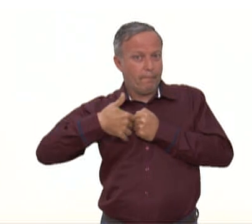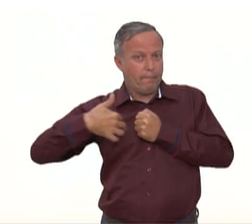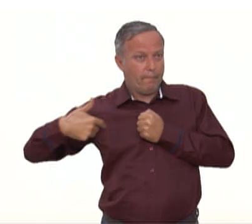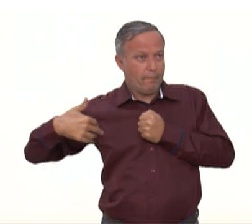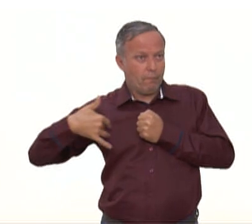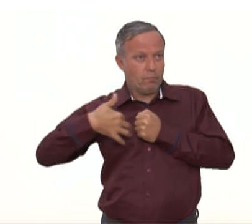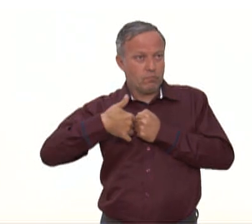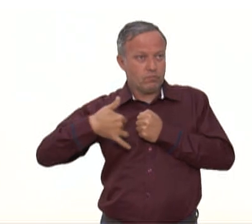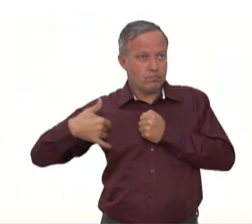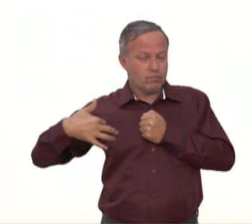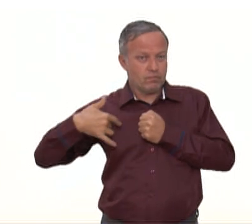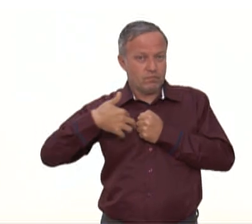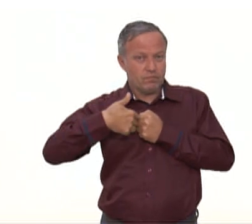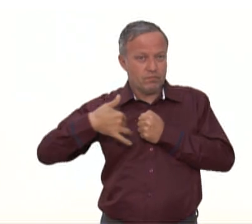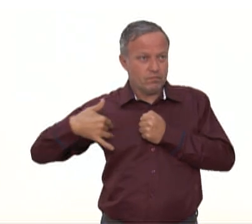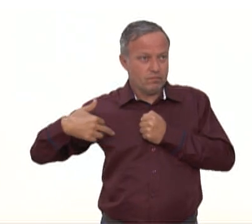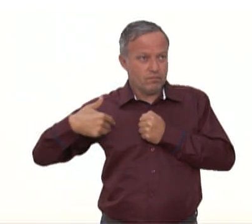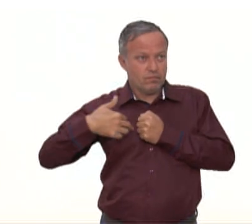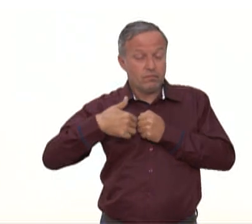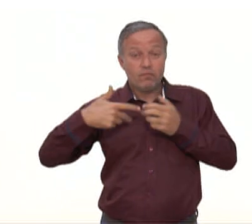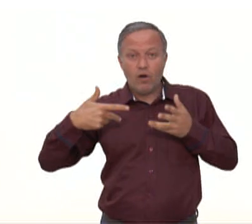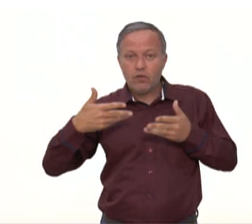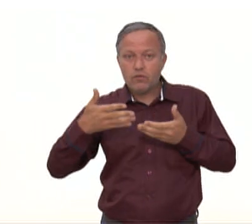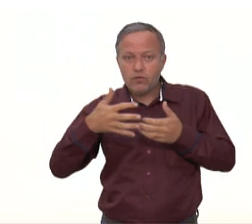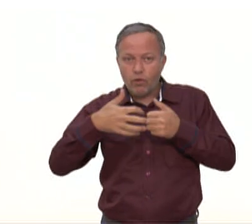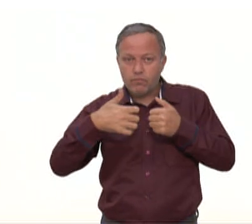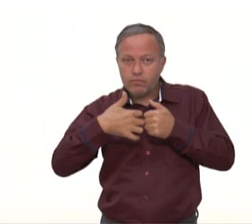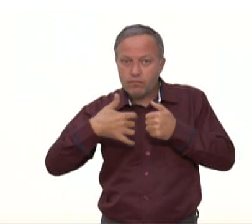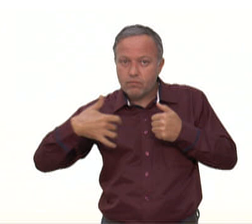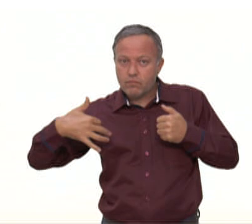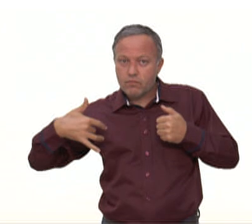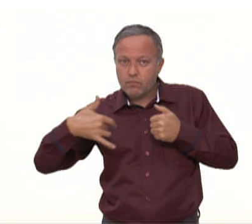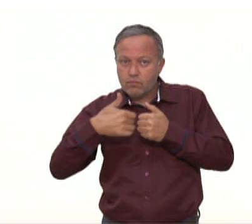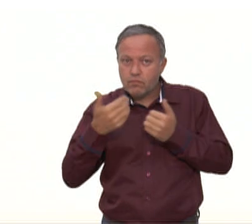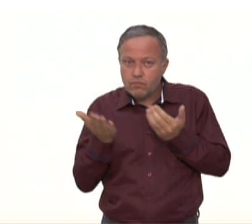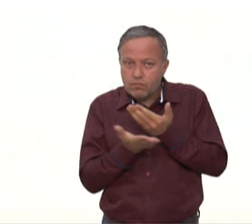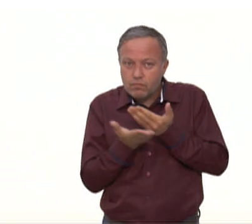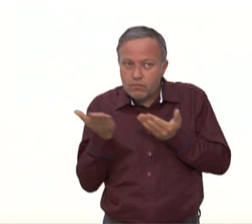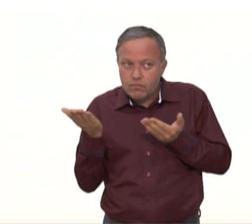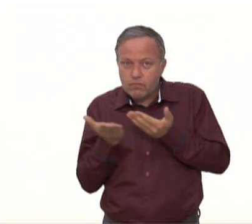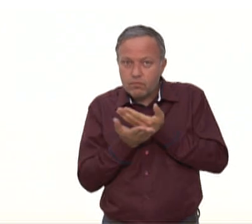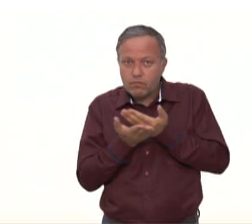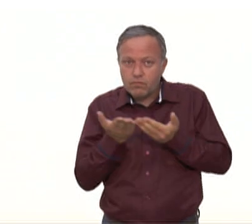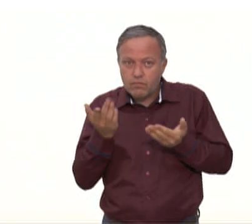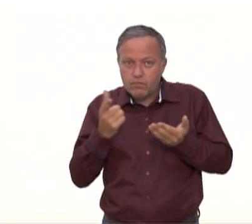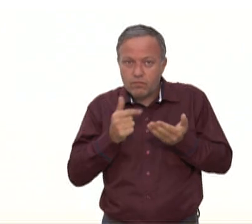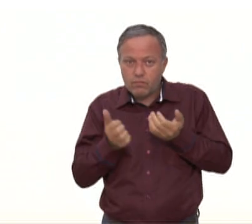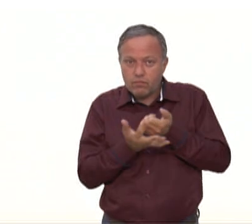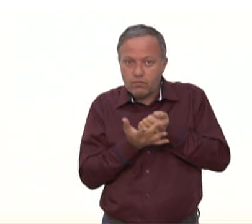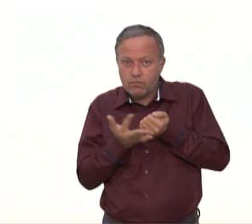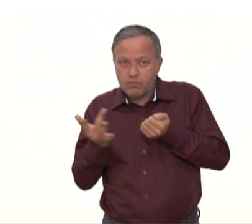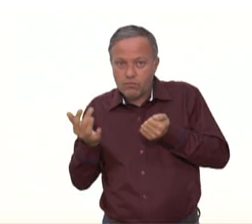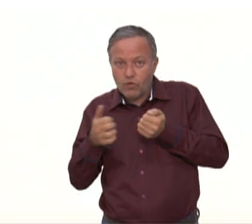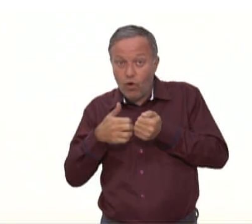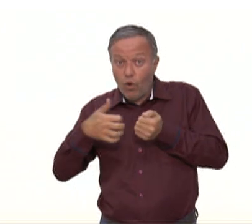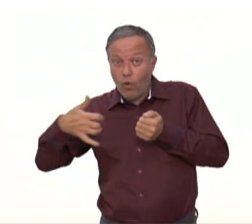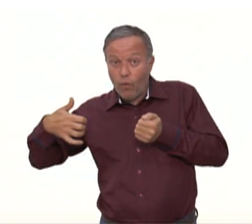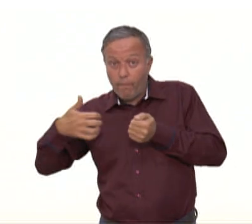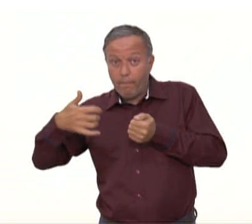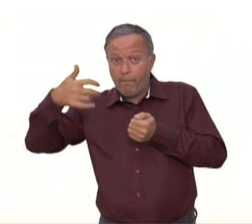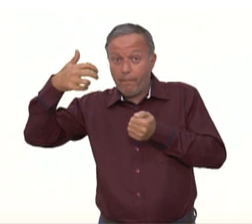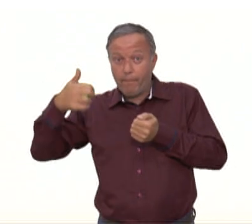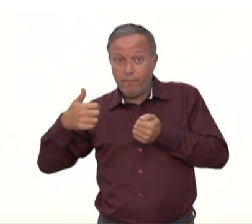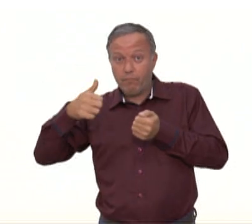vemos ali, a condução térmica depende do material utilizado, visto que alguns conduzem mais energia térmica do